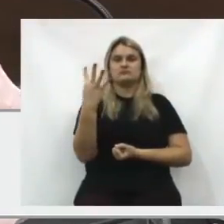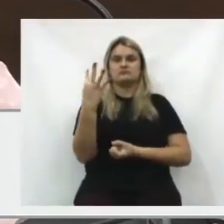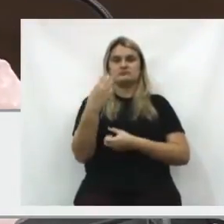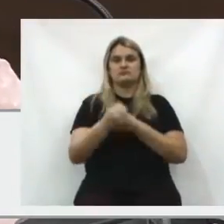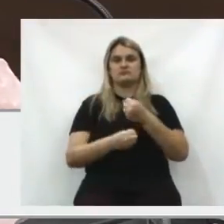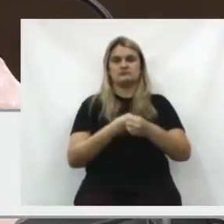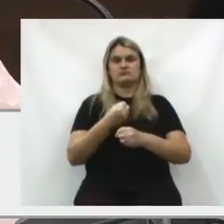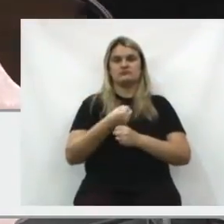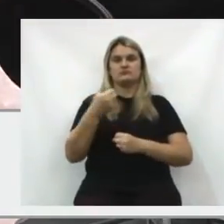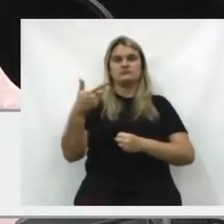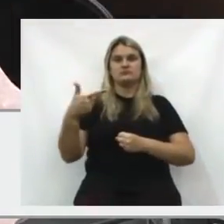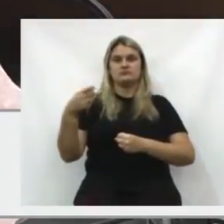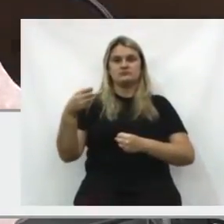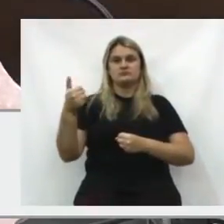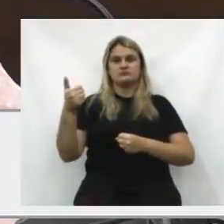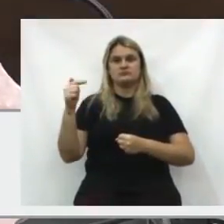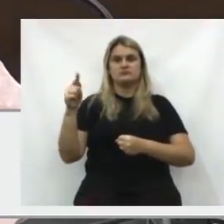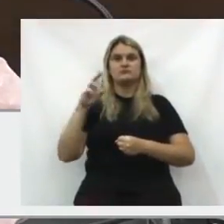Número